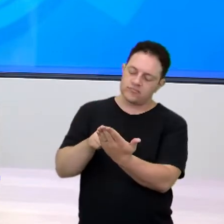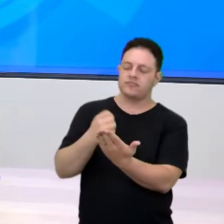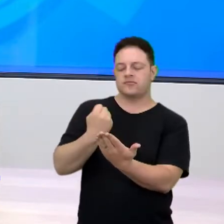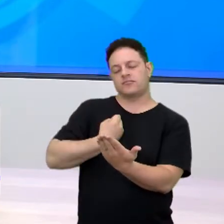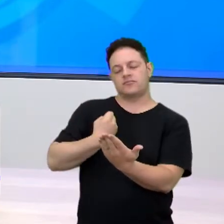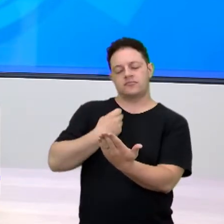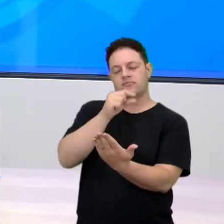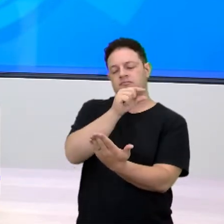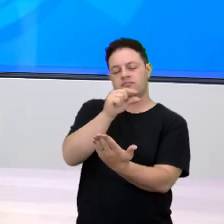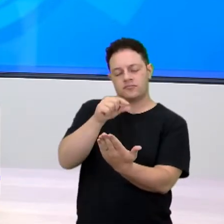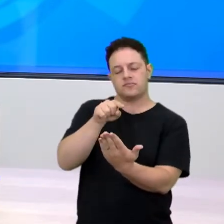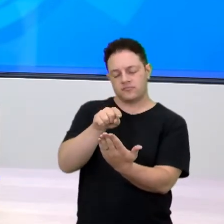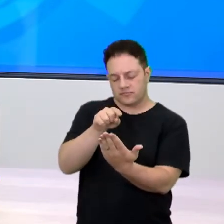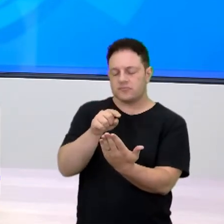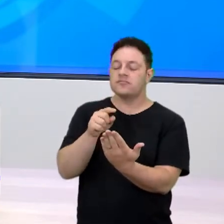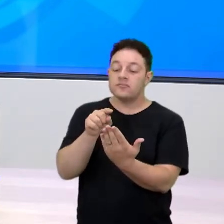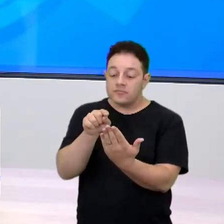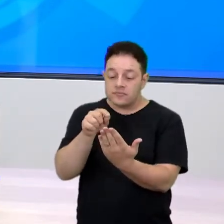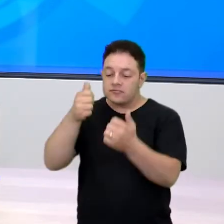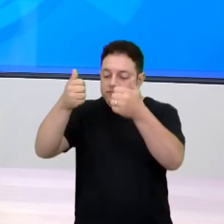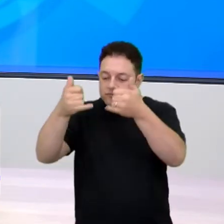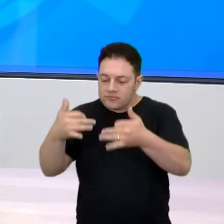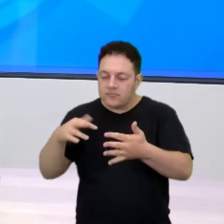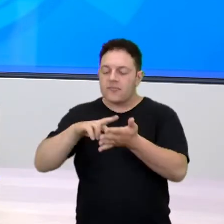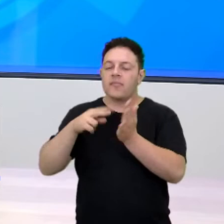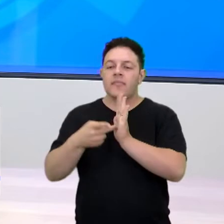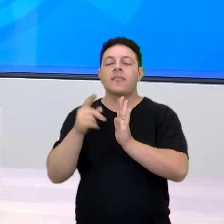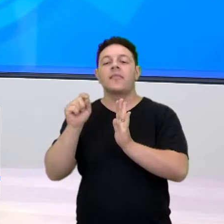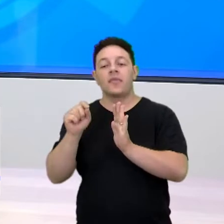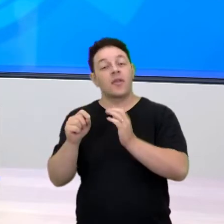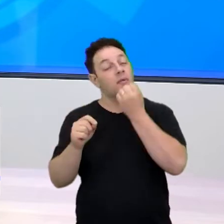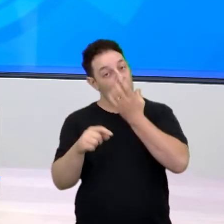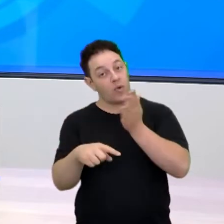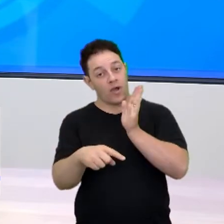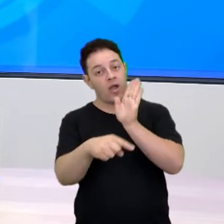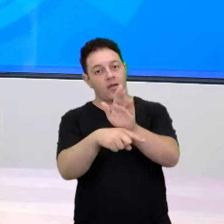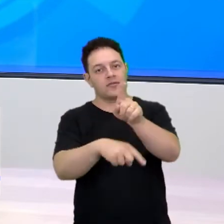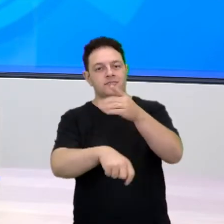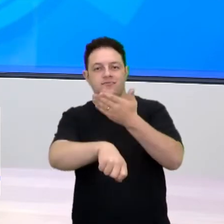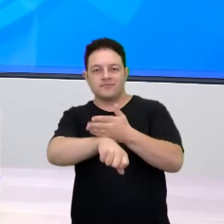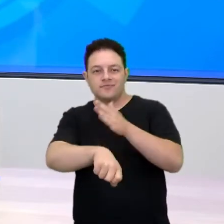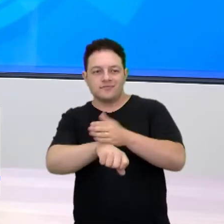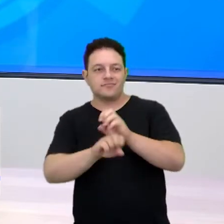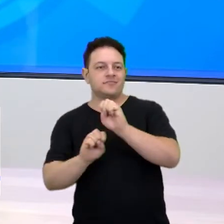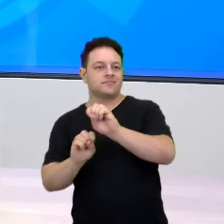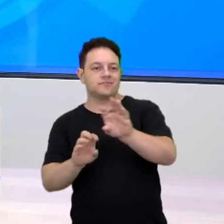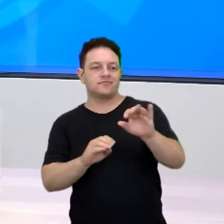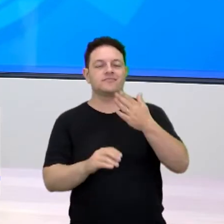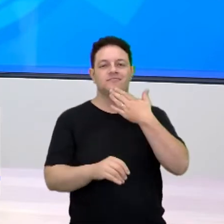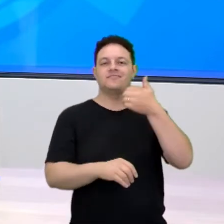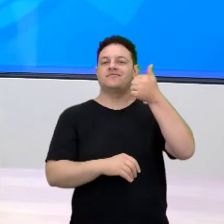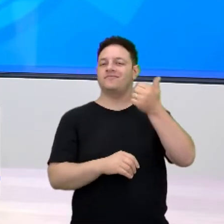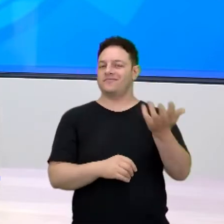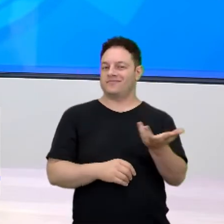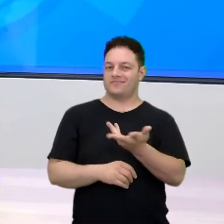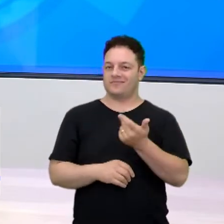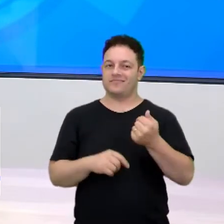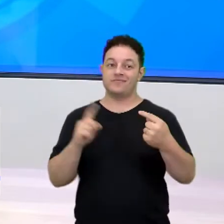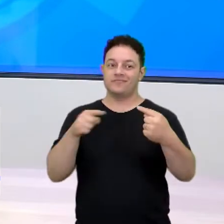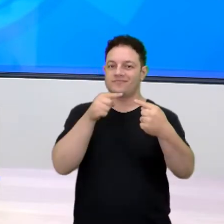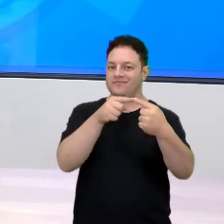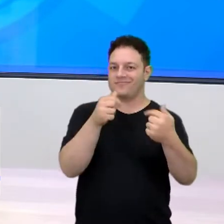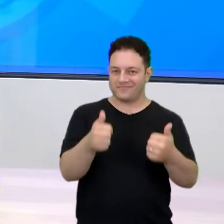de todas essas habilidades e que fazem aí referência a essa aula como das aulas anteriores, tá